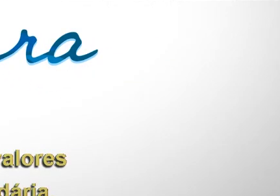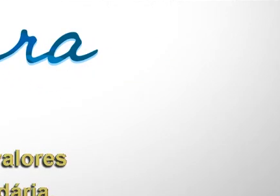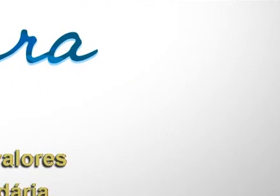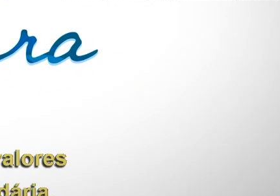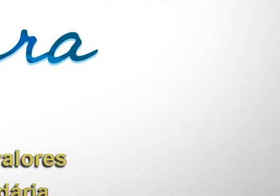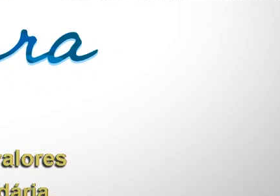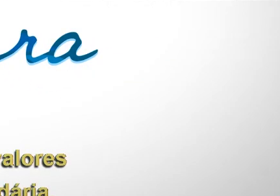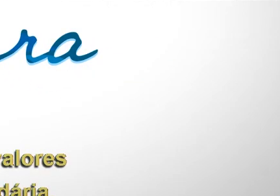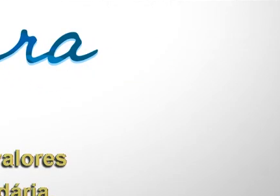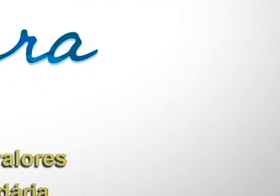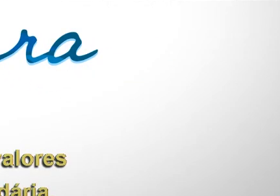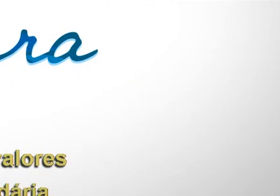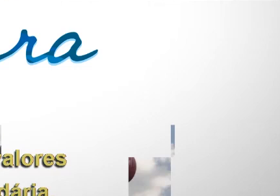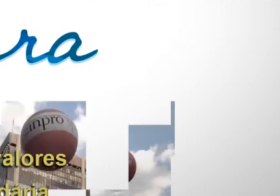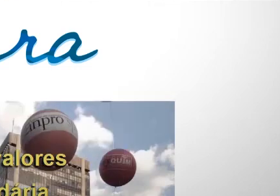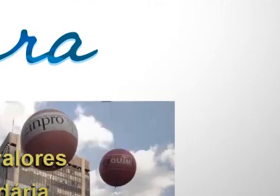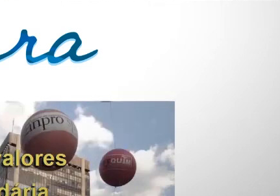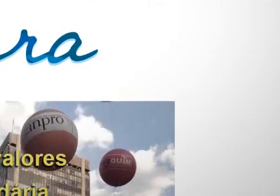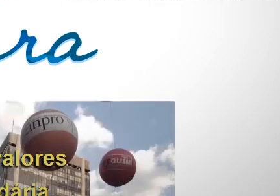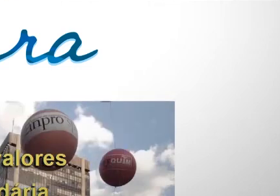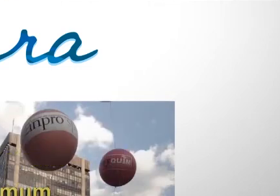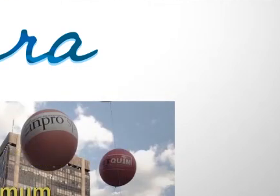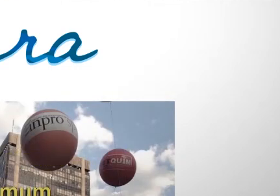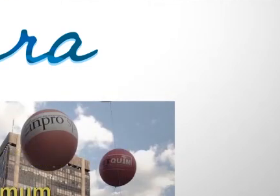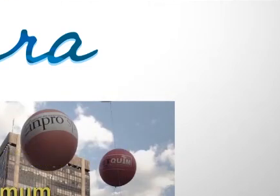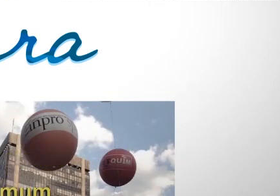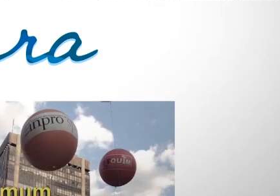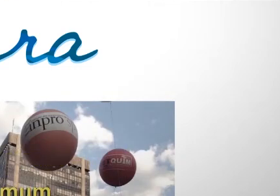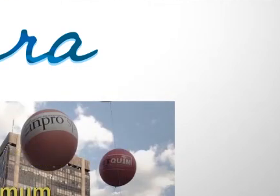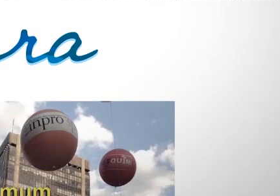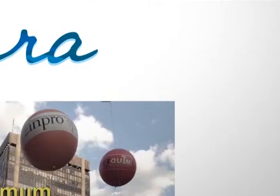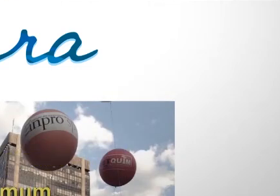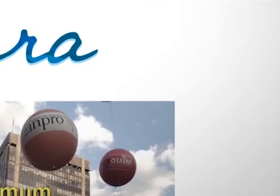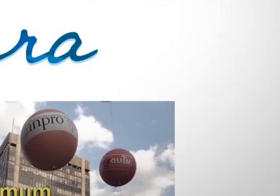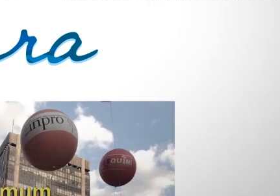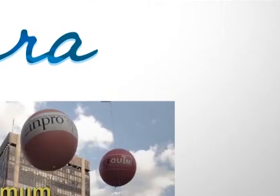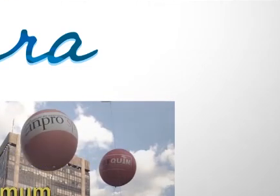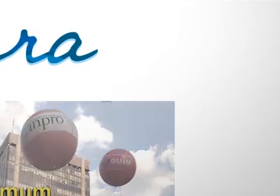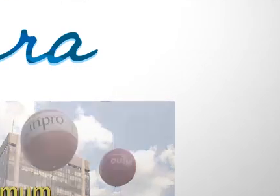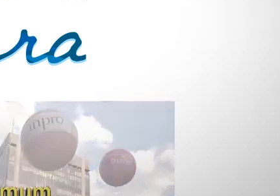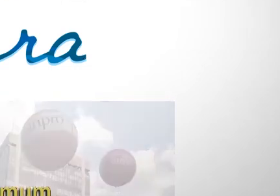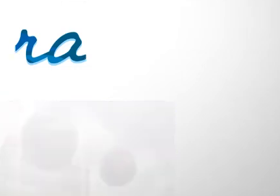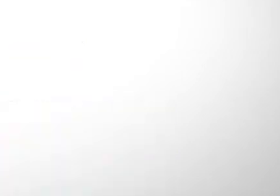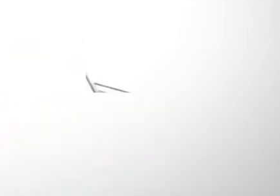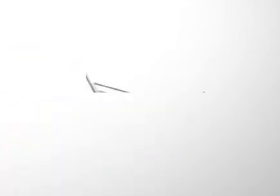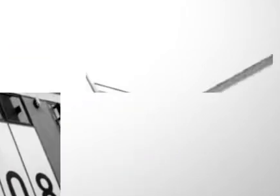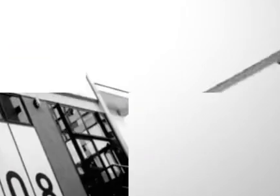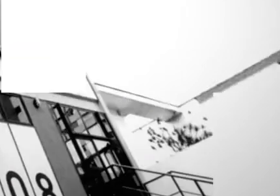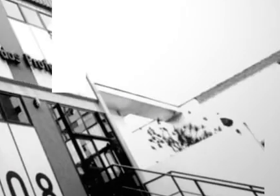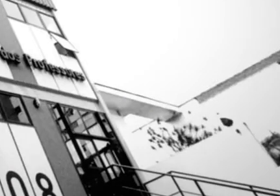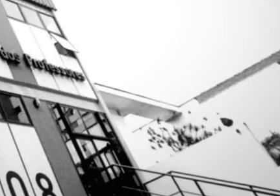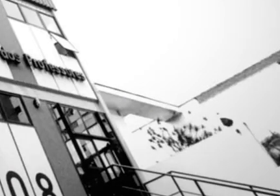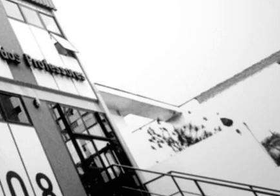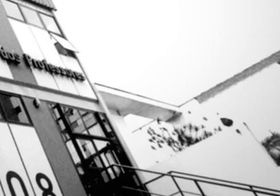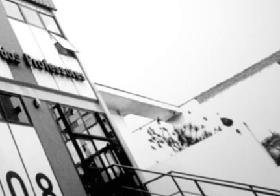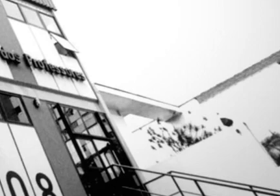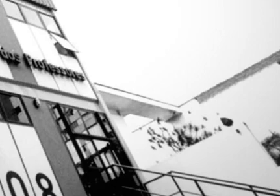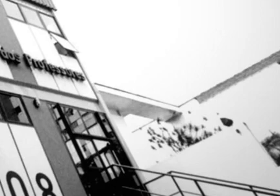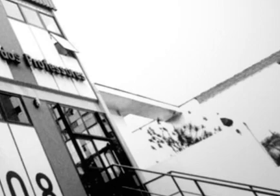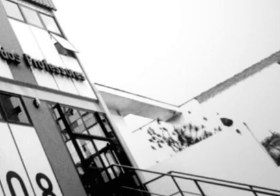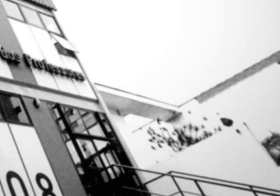que os valores da reflexão humanista e solidária estejam a serviço do bem comum. O